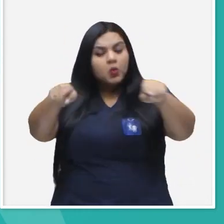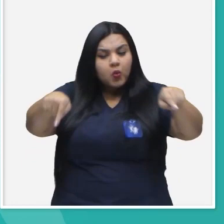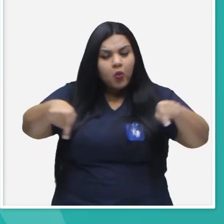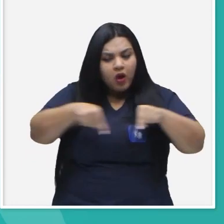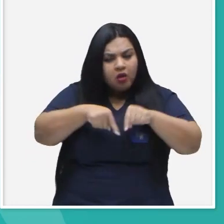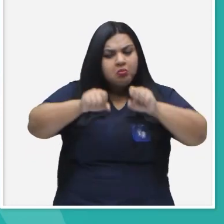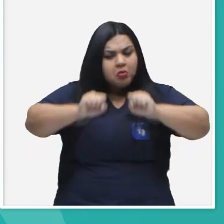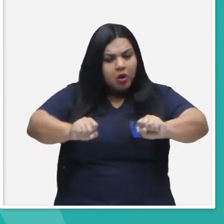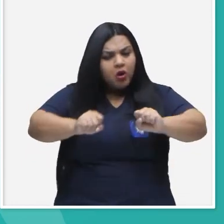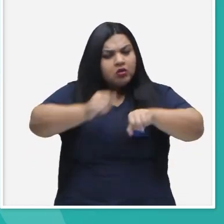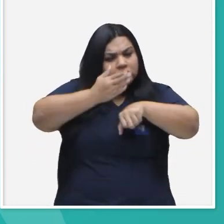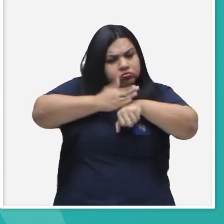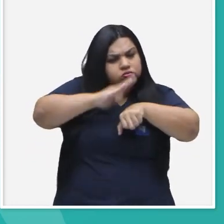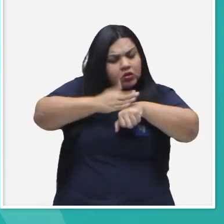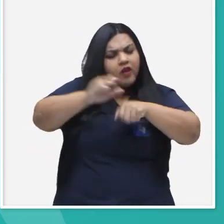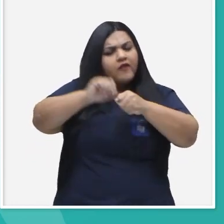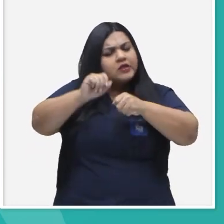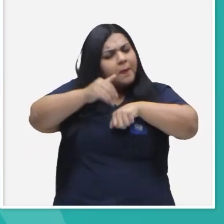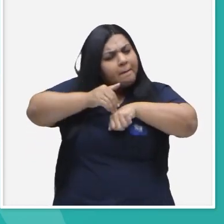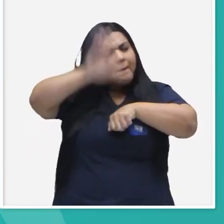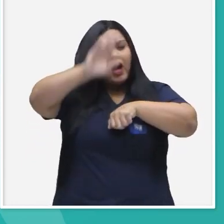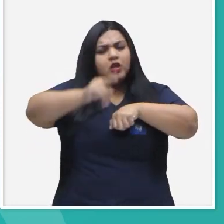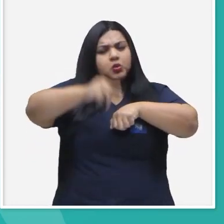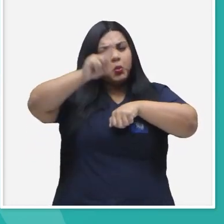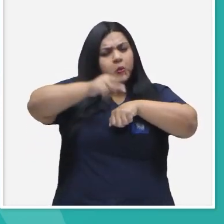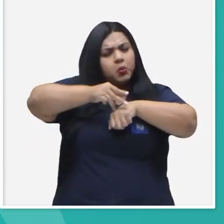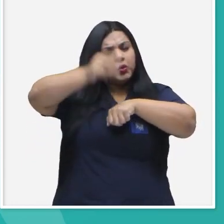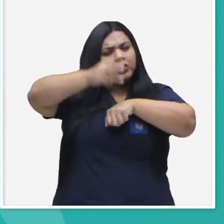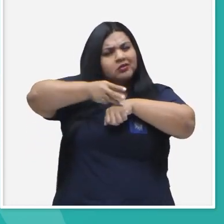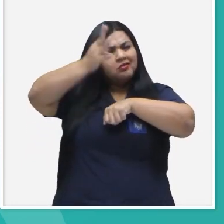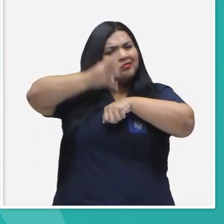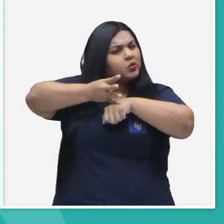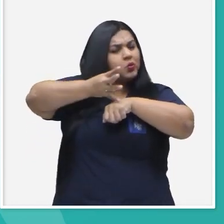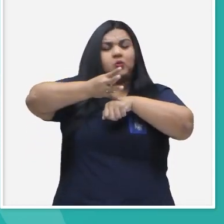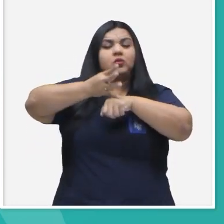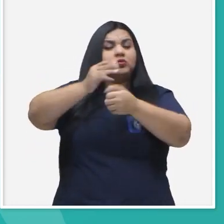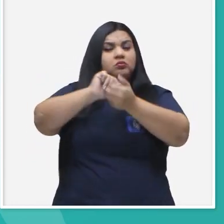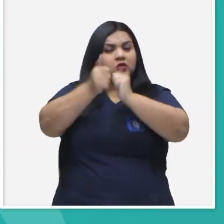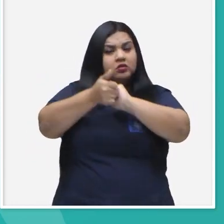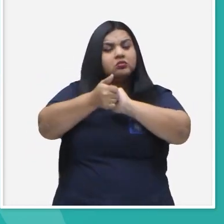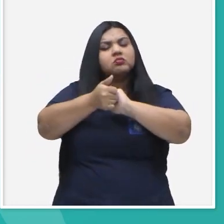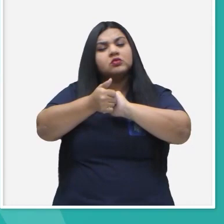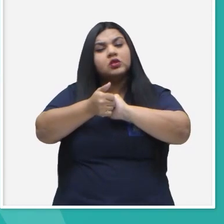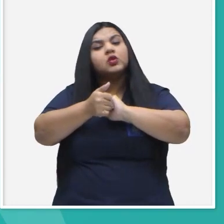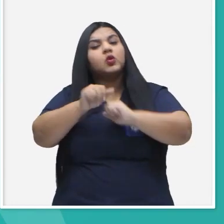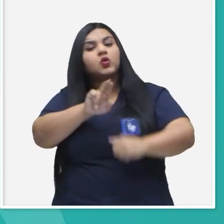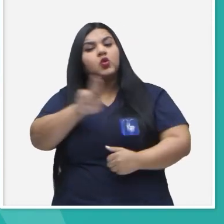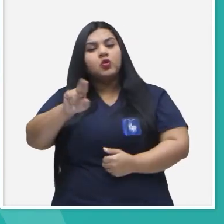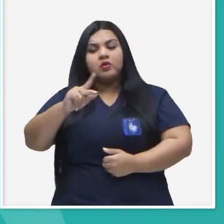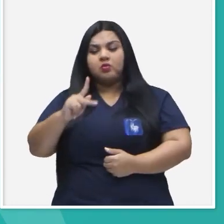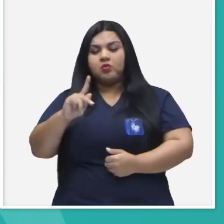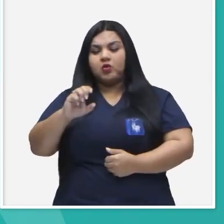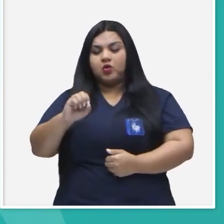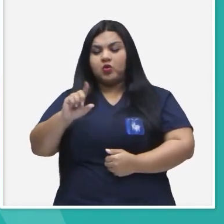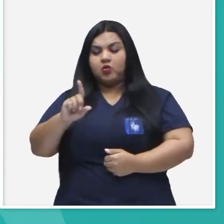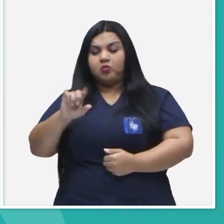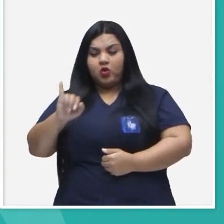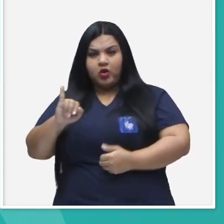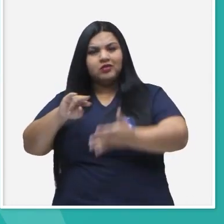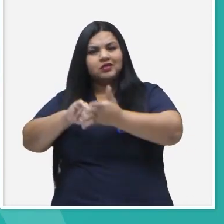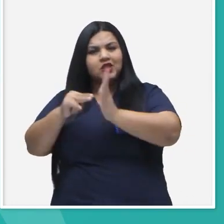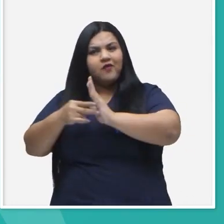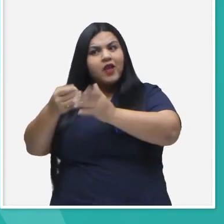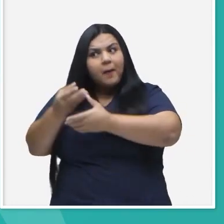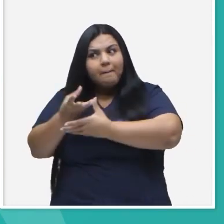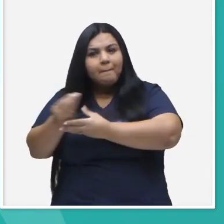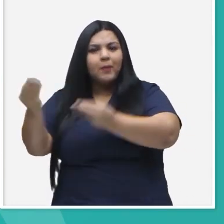gente praticar mais de um esporte, na verdade, de 3 ou 4 esportes, a gente chama de quadra